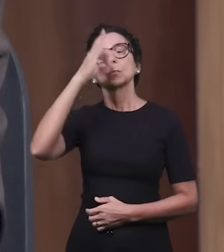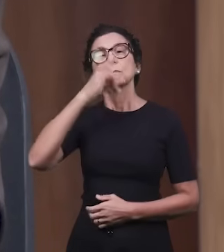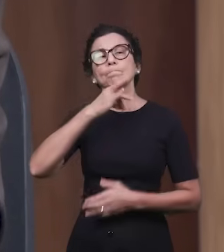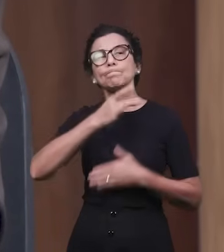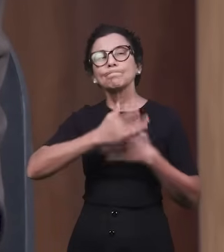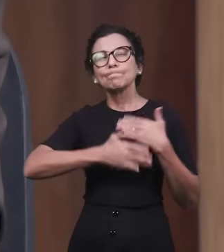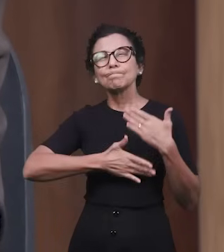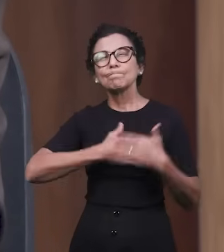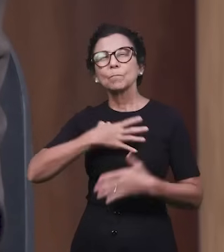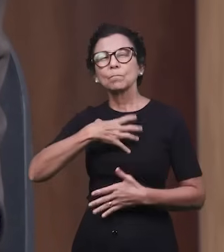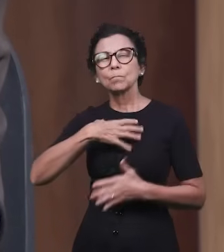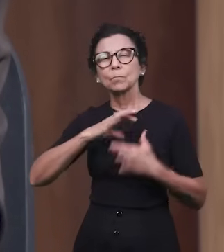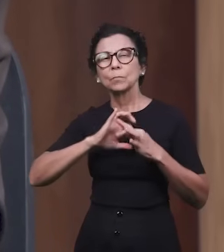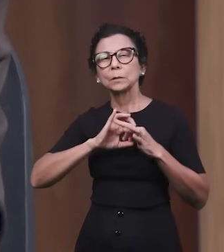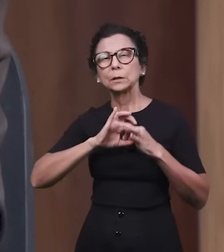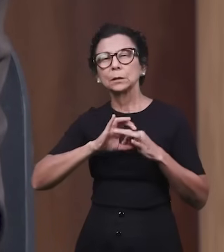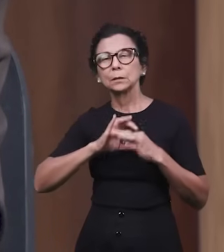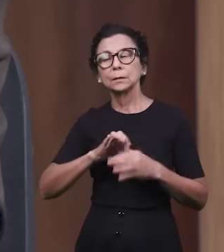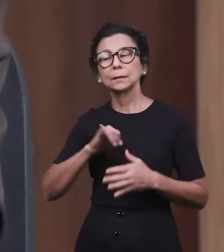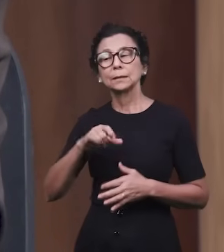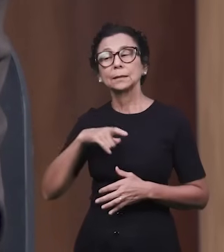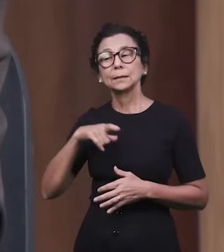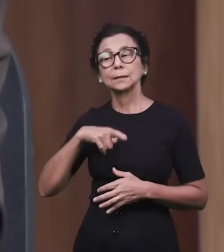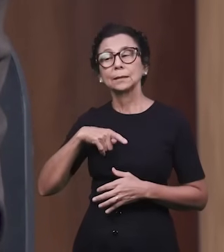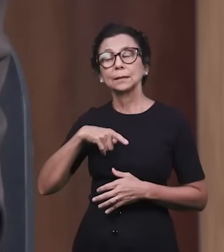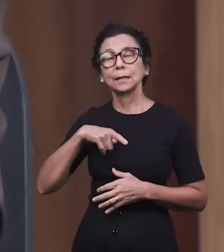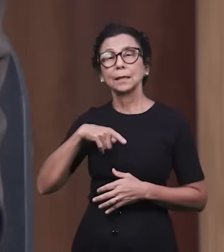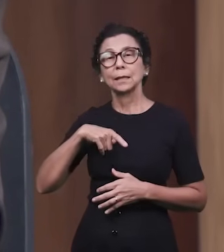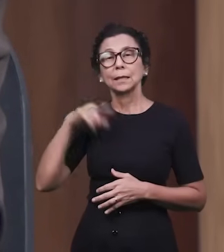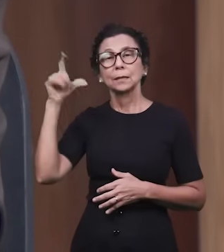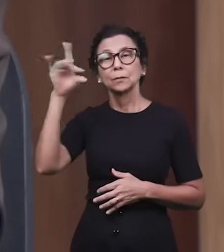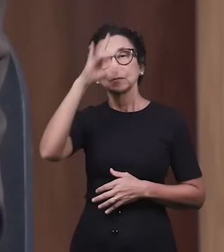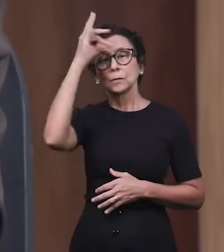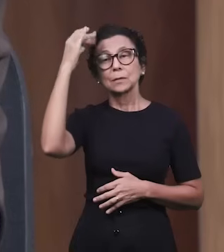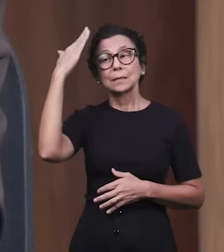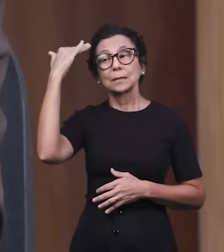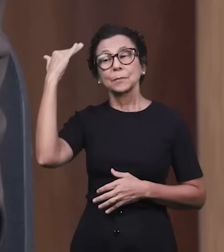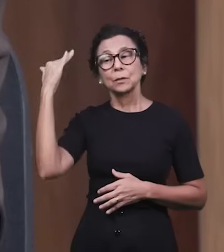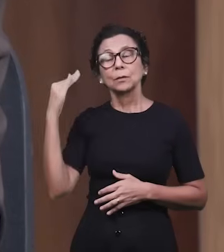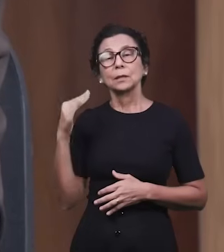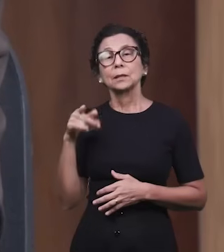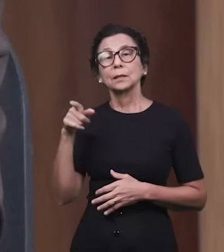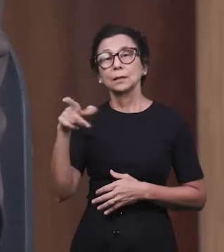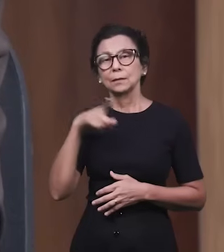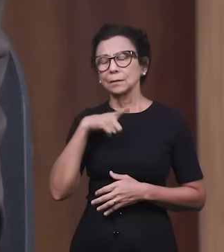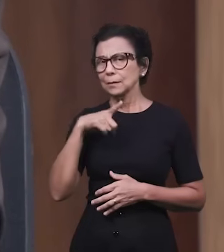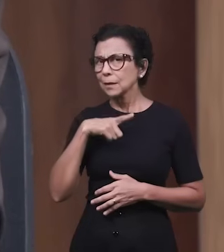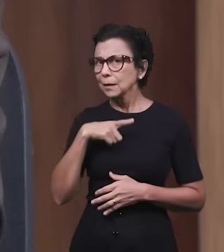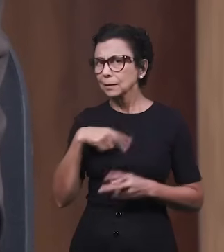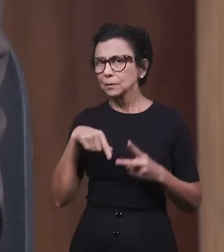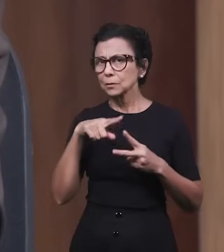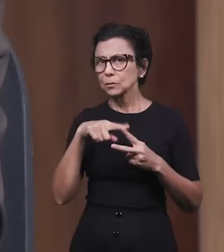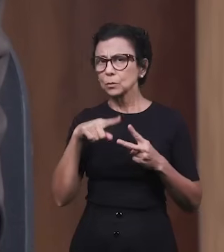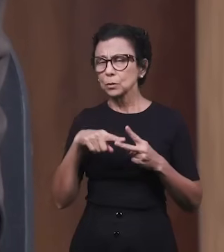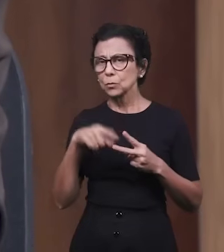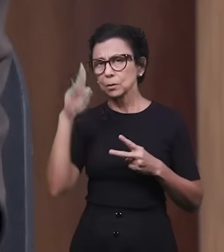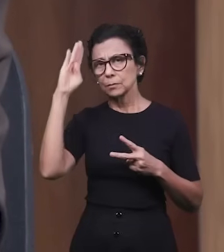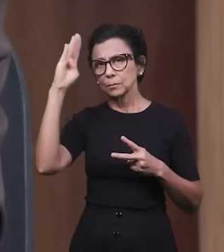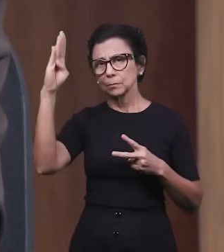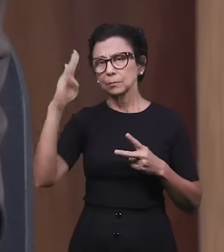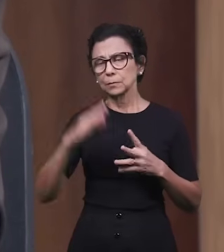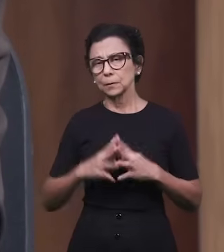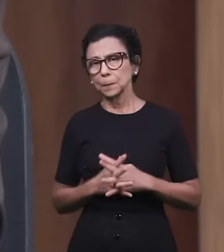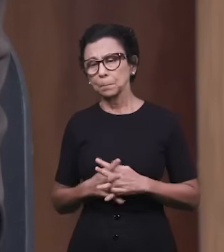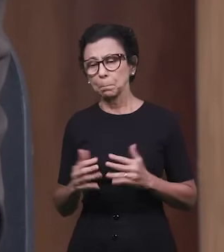ele tem a sabedoria do Espírito Santo. Então, esses pontos, eles são básicos, eles são fundamentais. E a